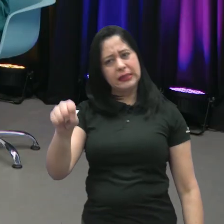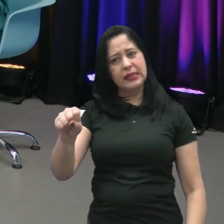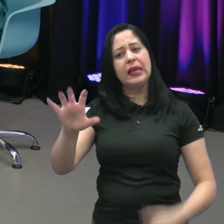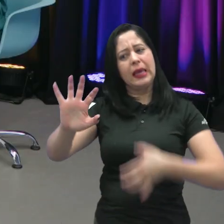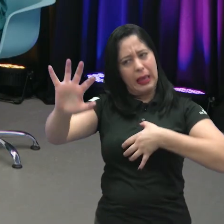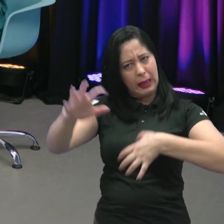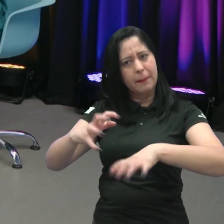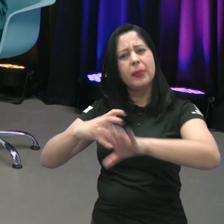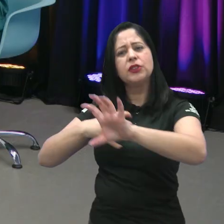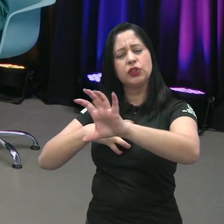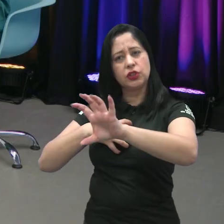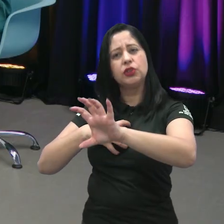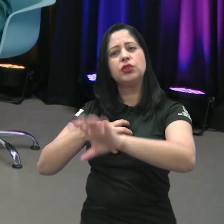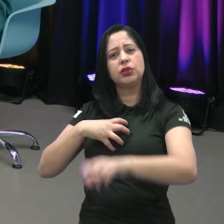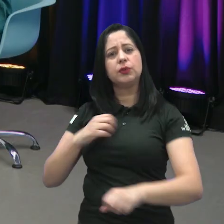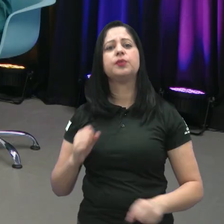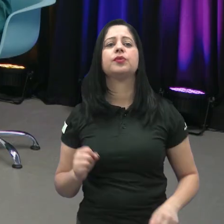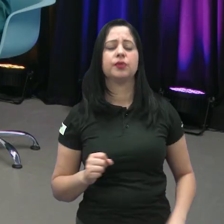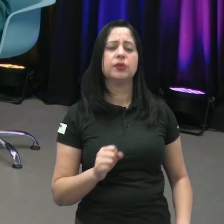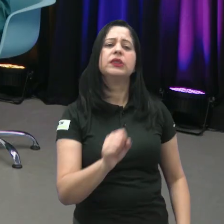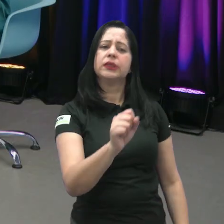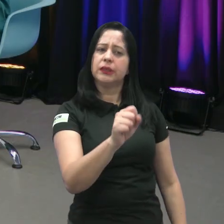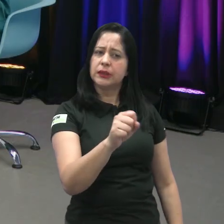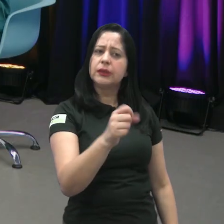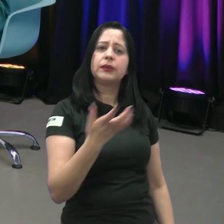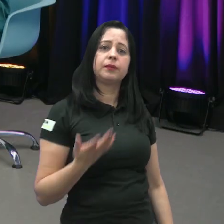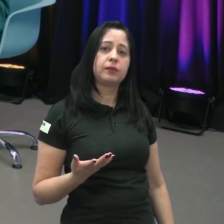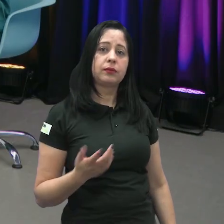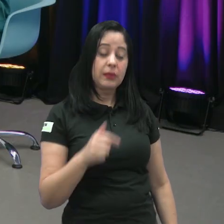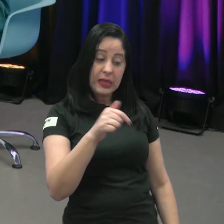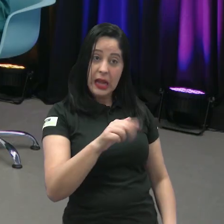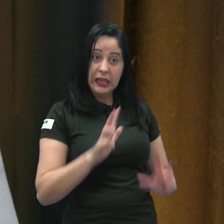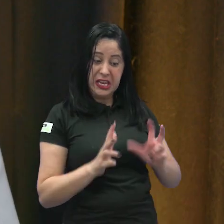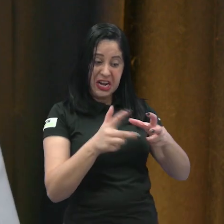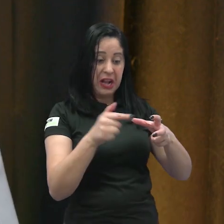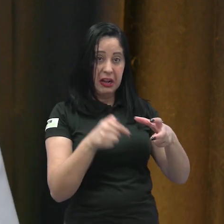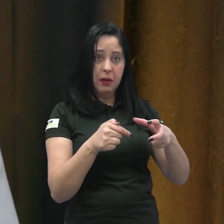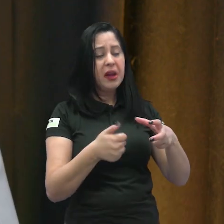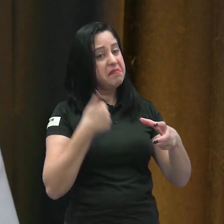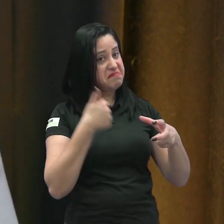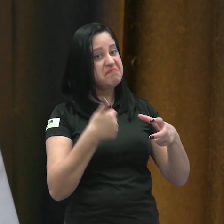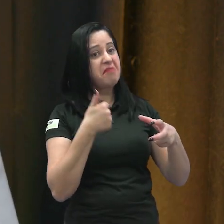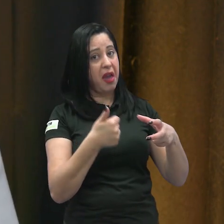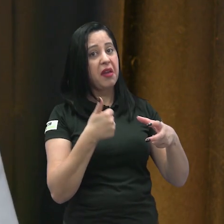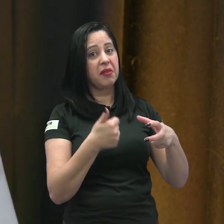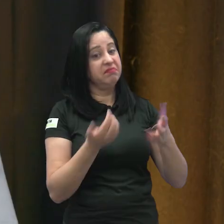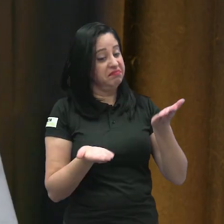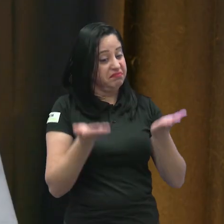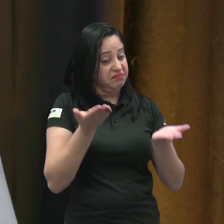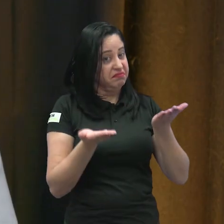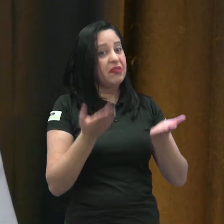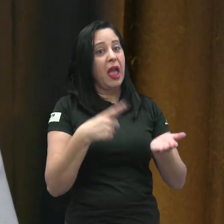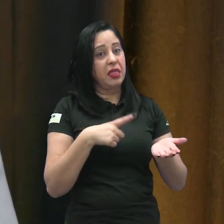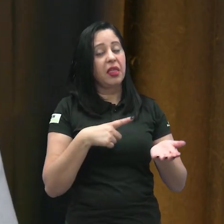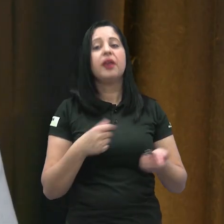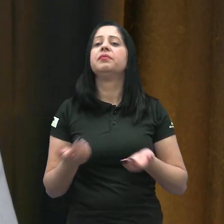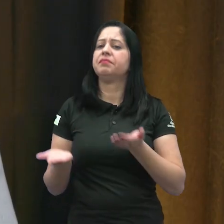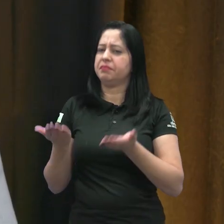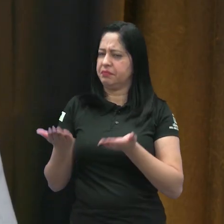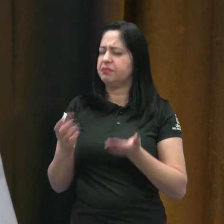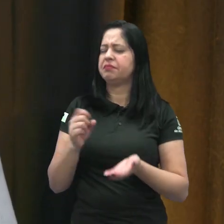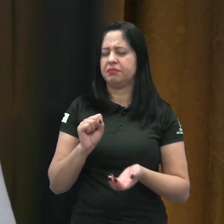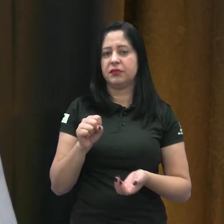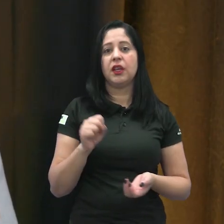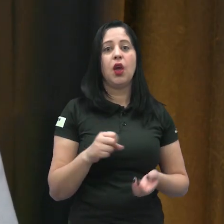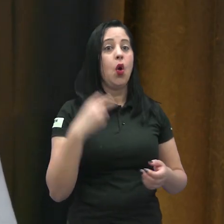Exercer a empatia também. Com relação a isso, eu acho que a nossa Câmara tá bem, bem certo? equilibrada, né?